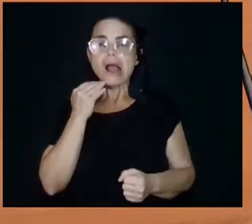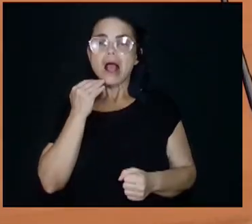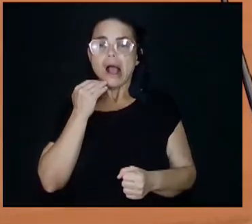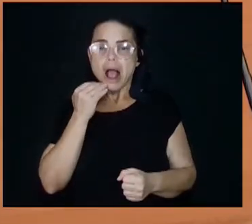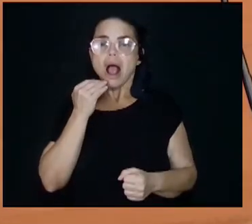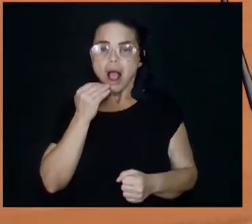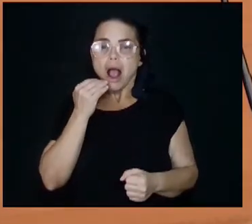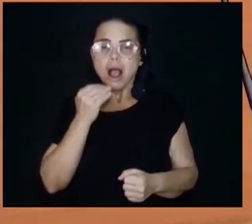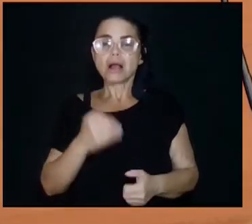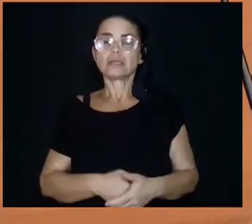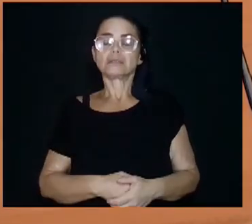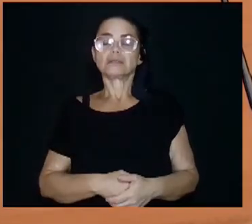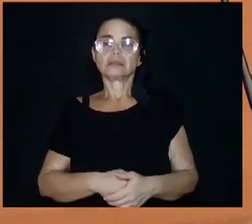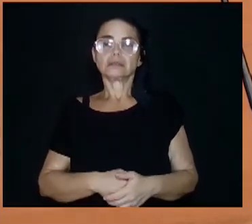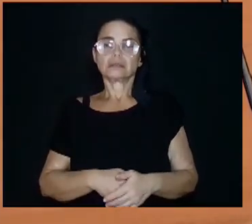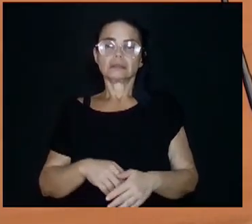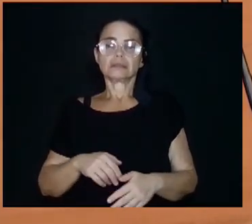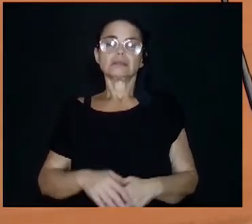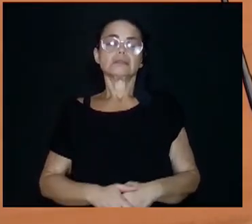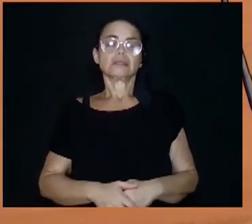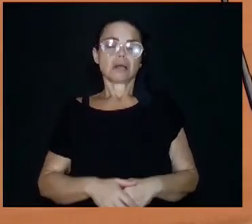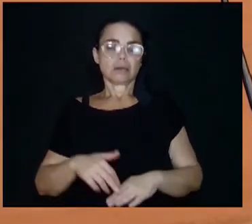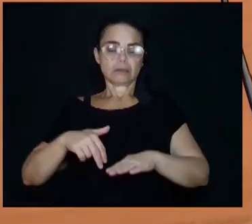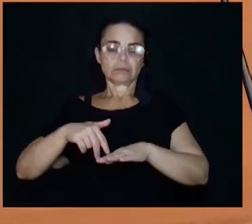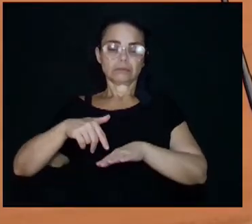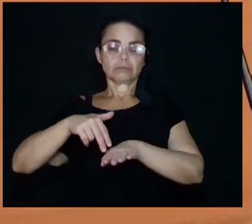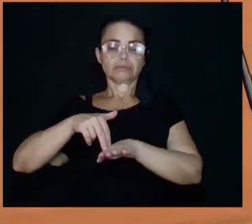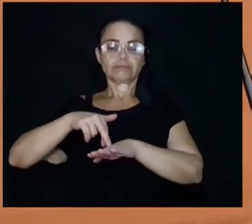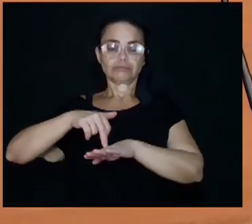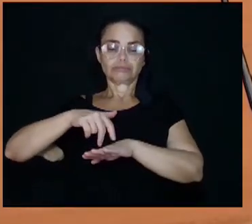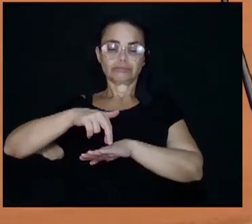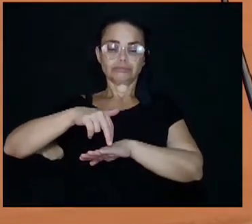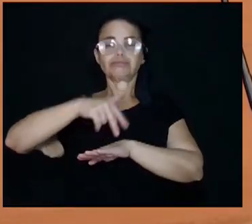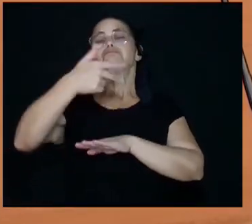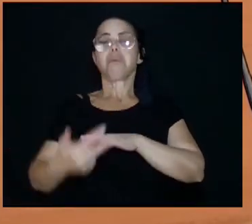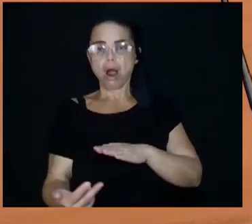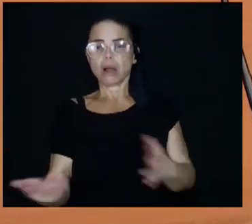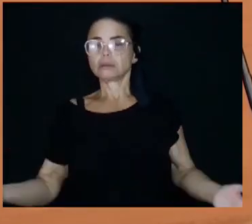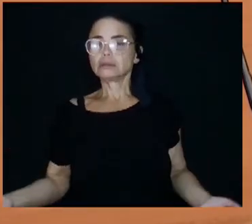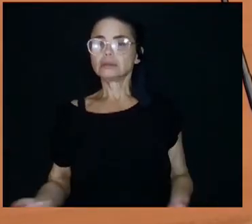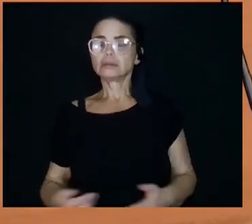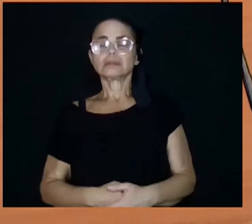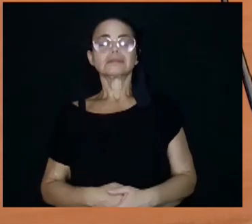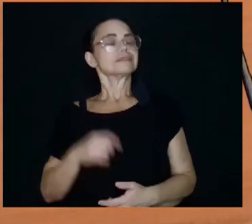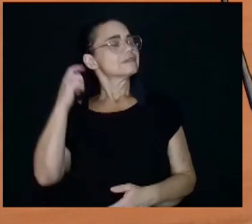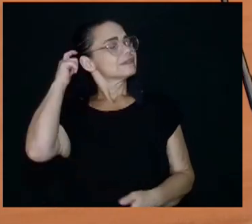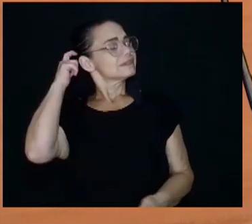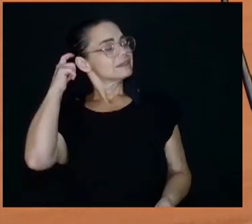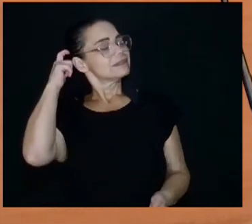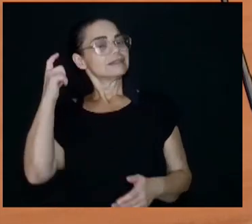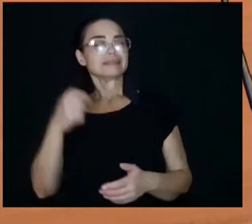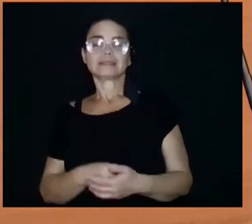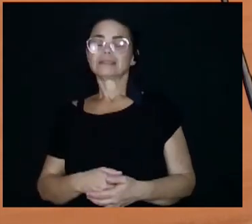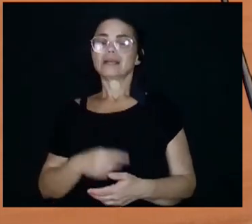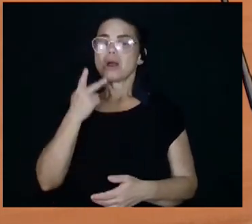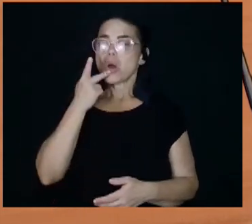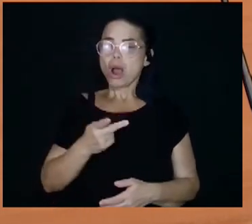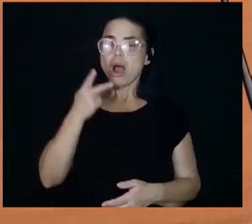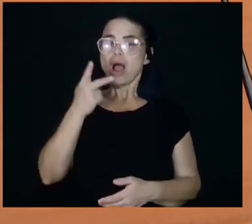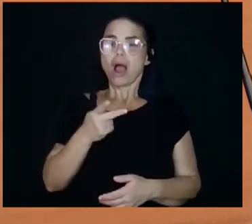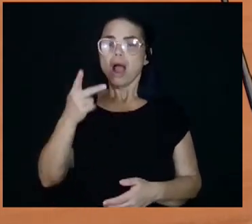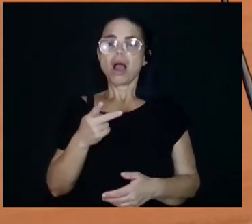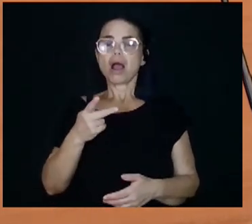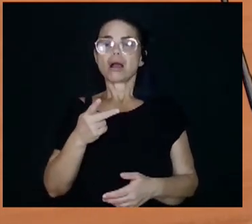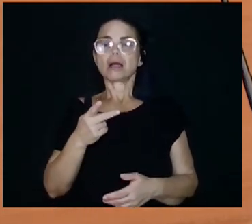o pé num buraco, não é? Você vai querer tirar esse pé do buraco o quanto antes. Imagina eu falar e de repente o sinal do